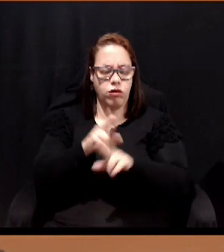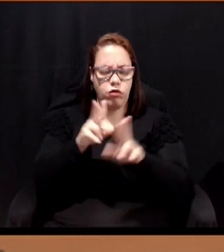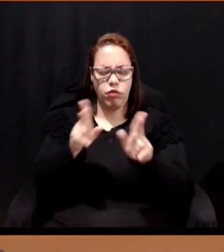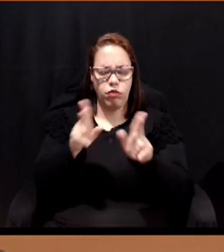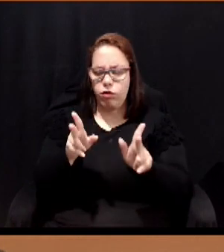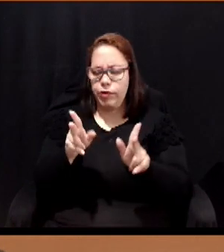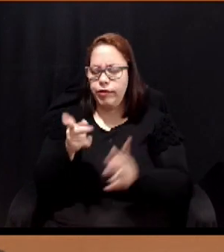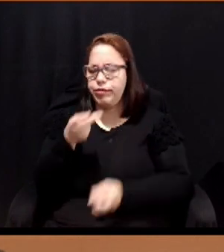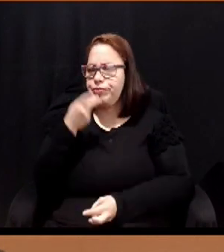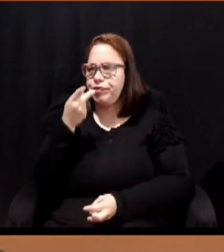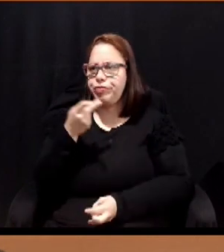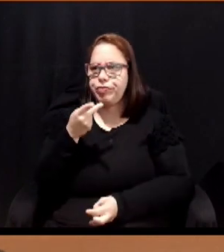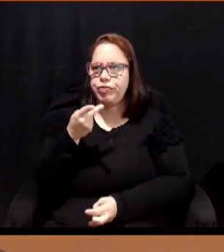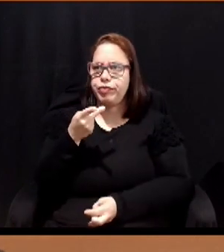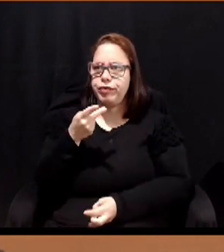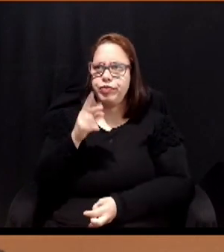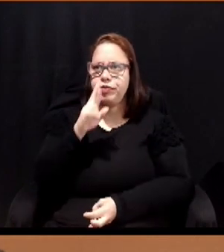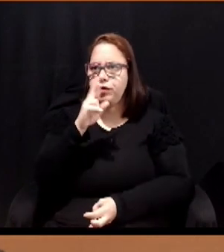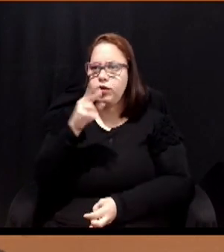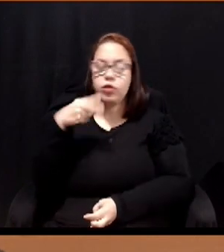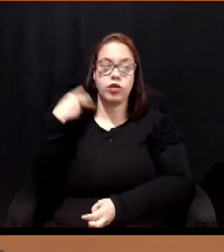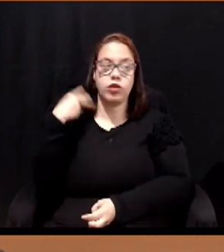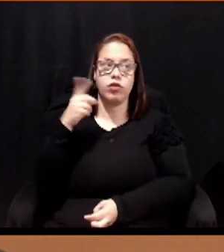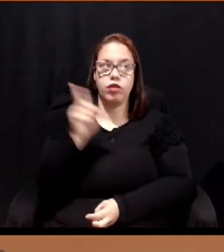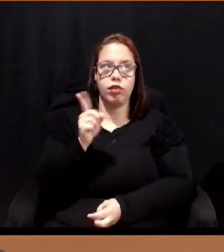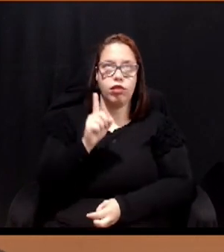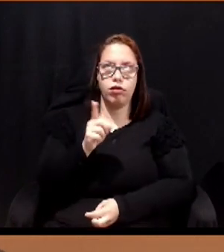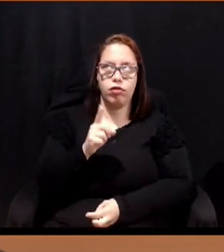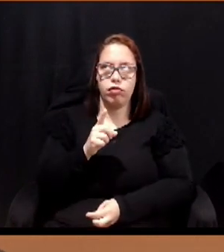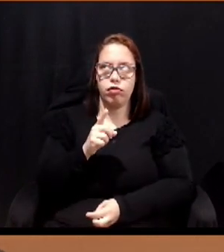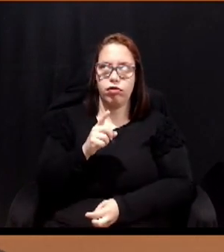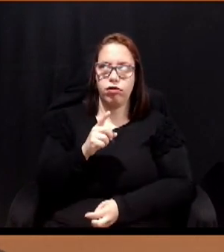falando resultado político. O resultado político é útil.